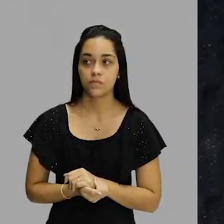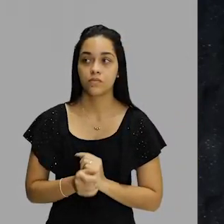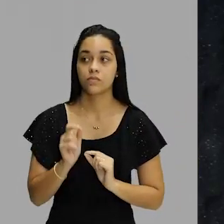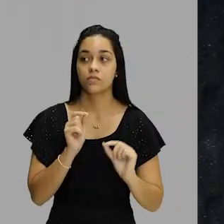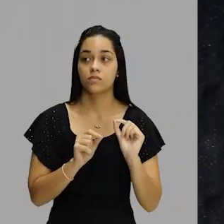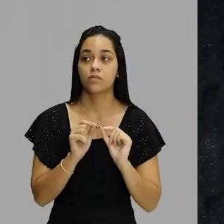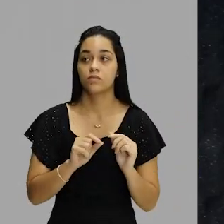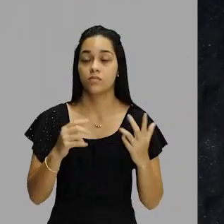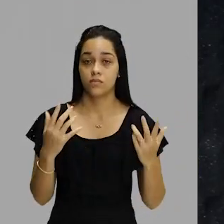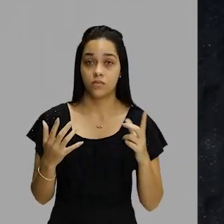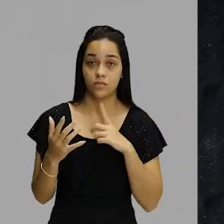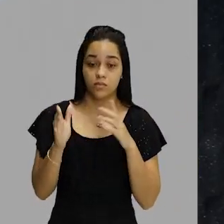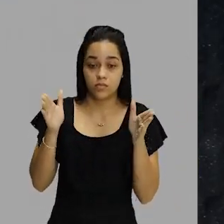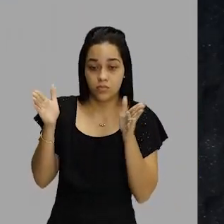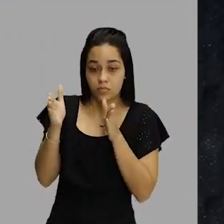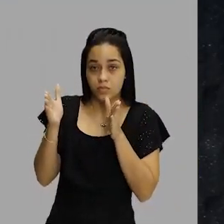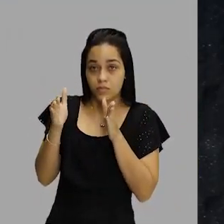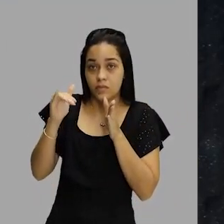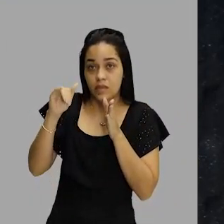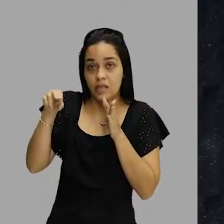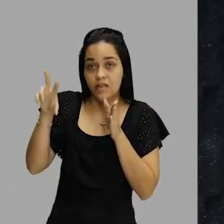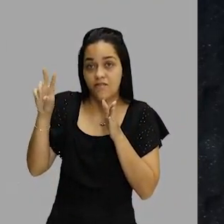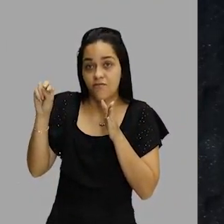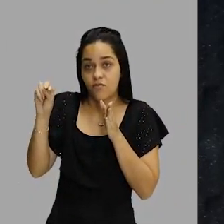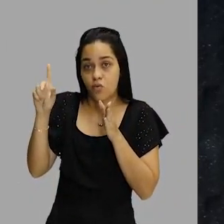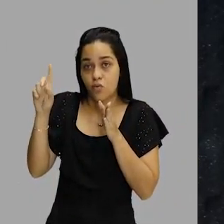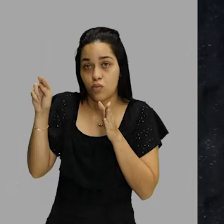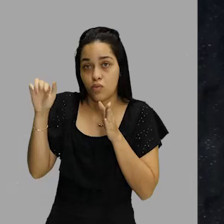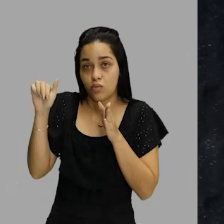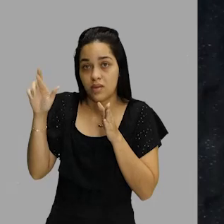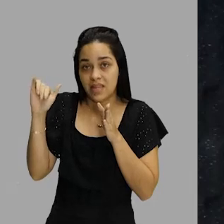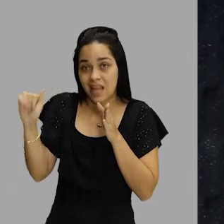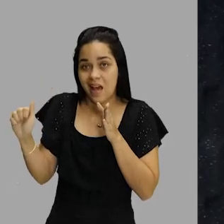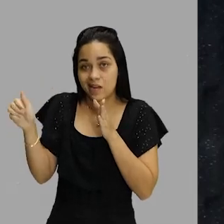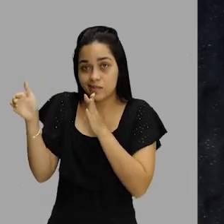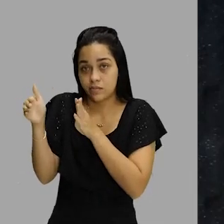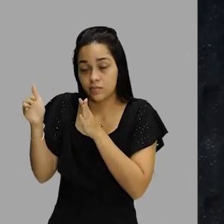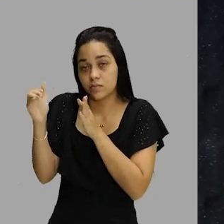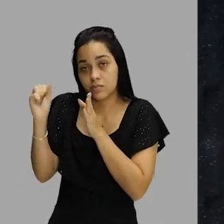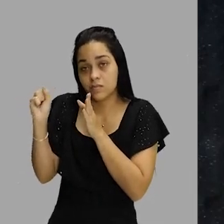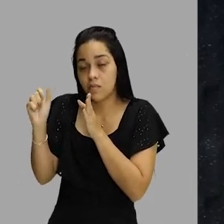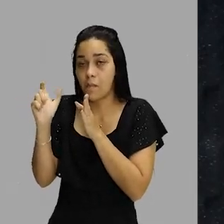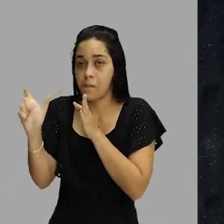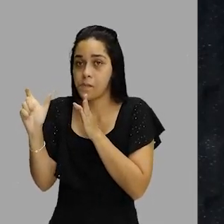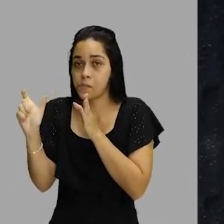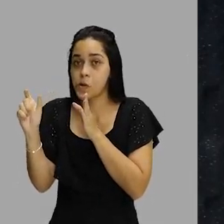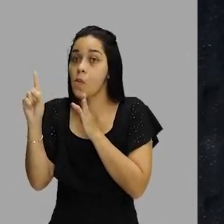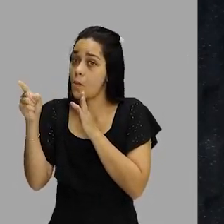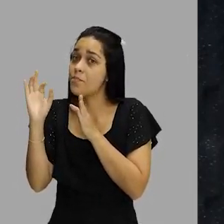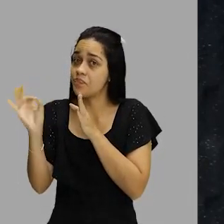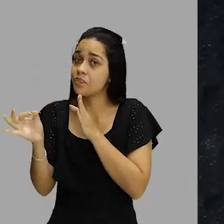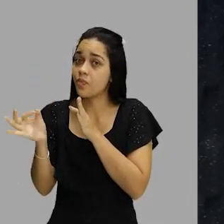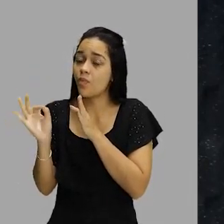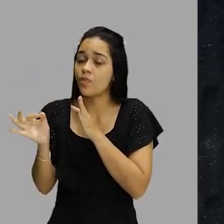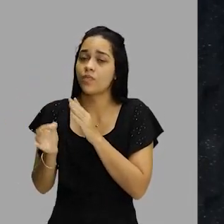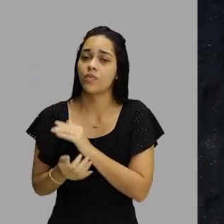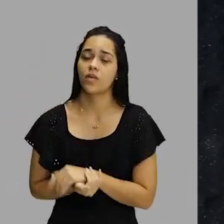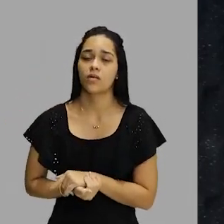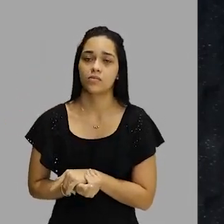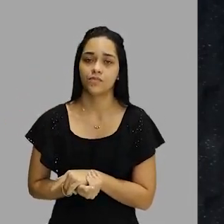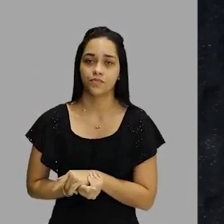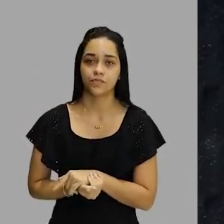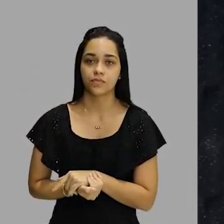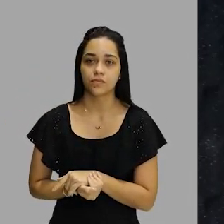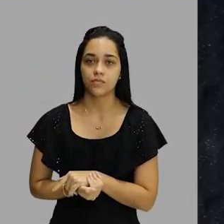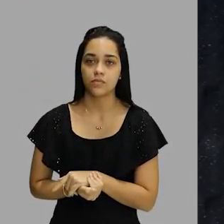aqui, né? Até quando ele diz assim que o tecido muscular estriado cardíaco pode ser de